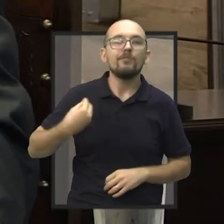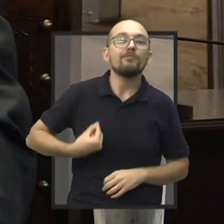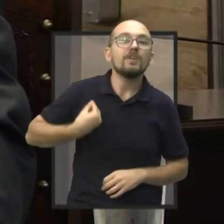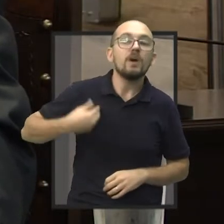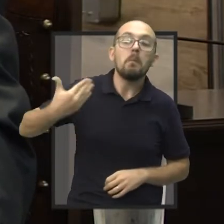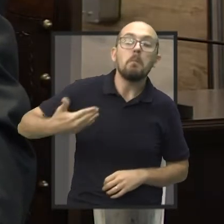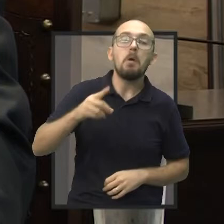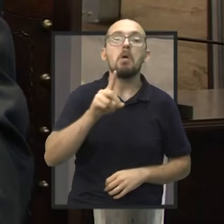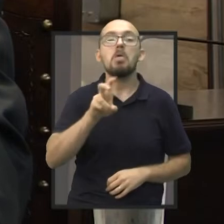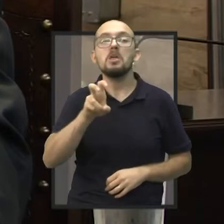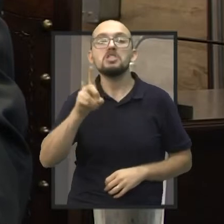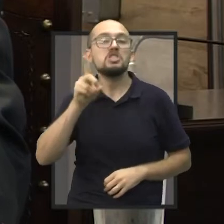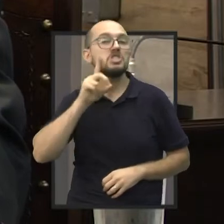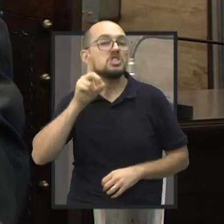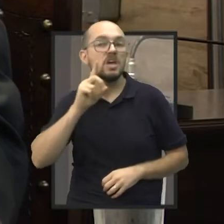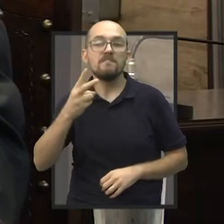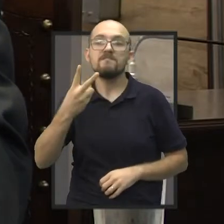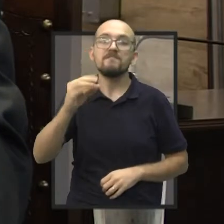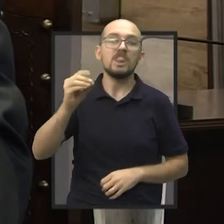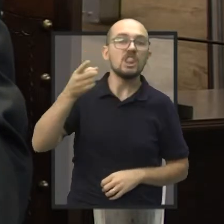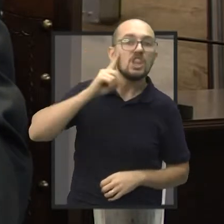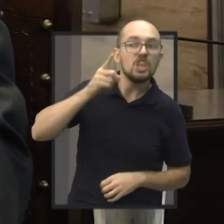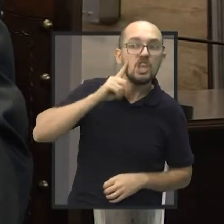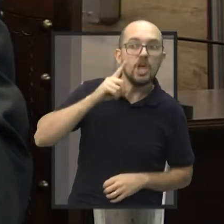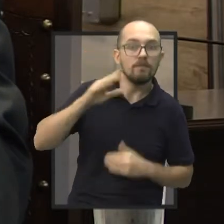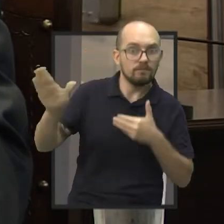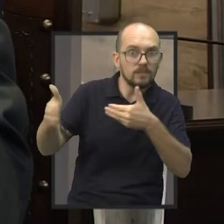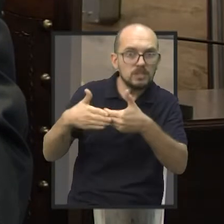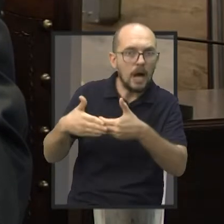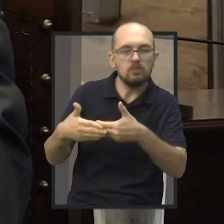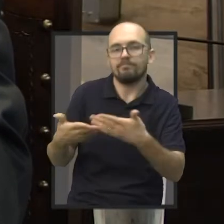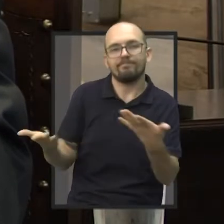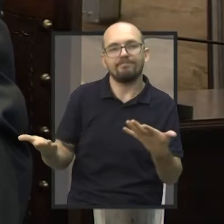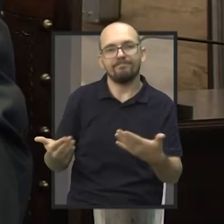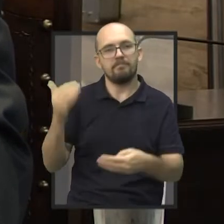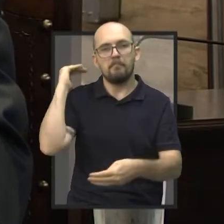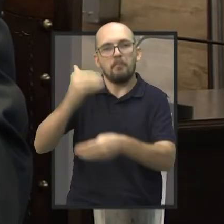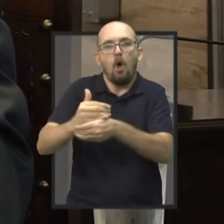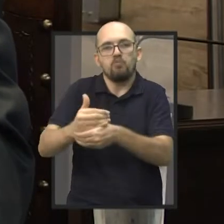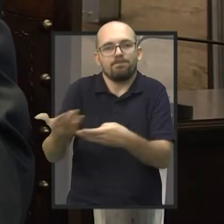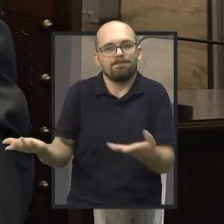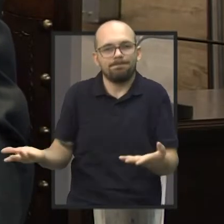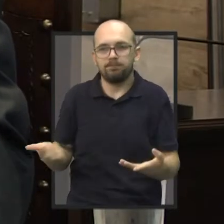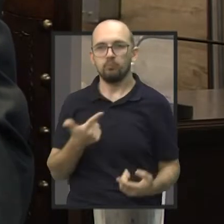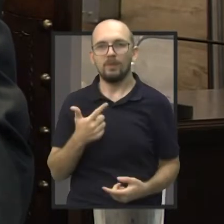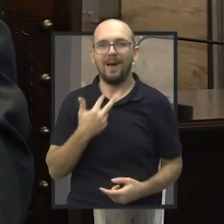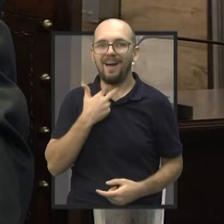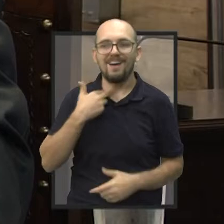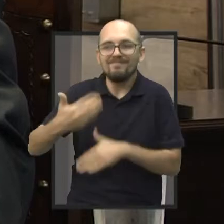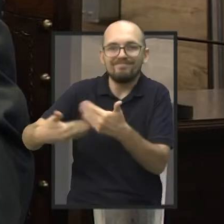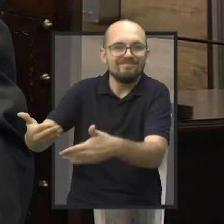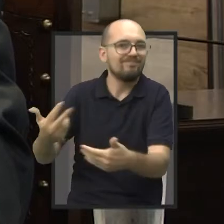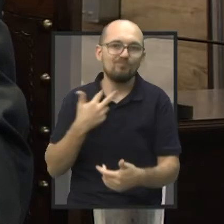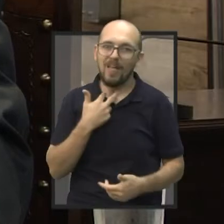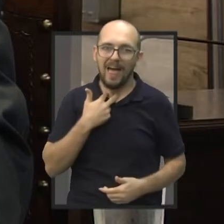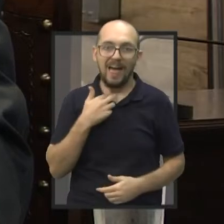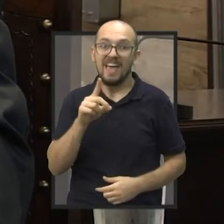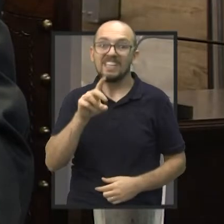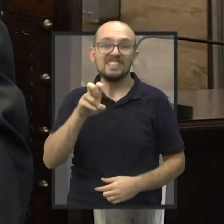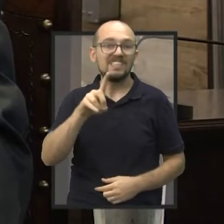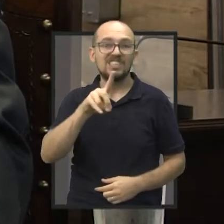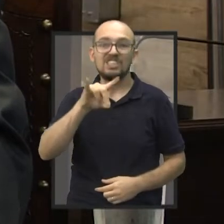dias quando você retira delas o faturamento. Então o que acontece? Essas pessoas estão passando por uma situação